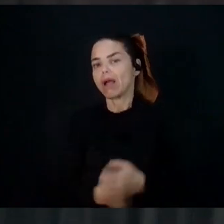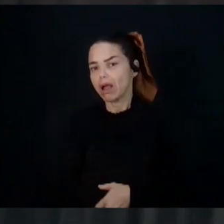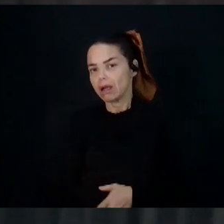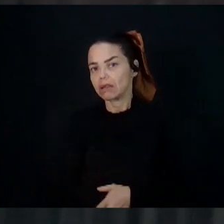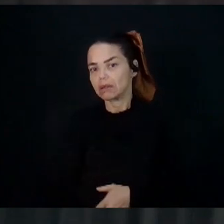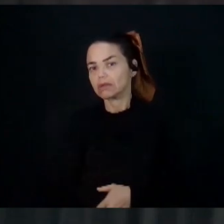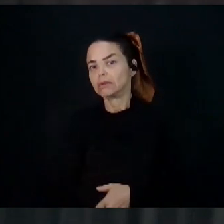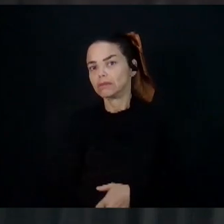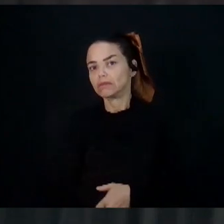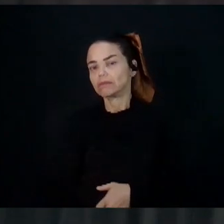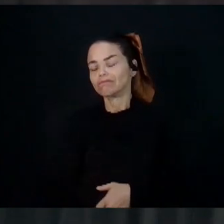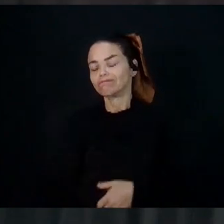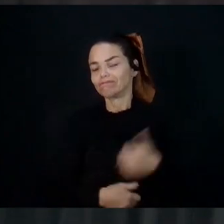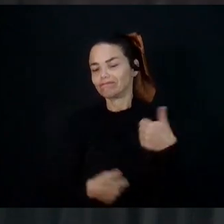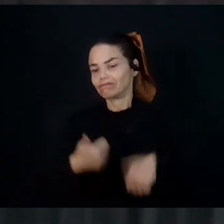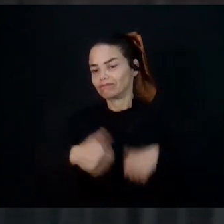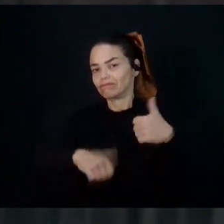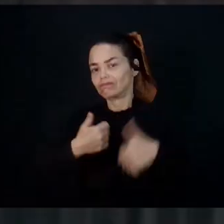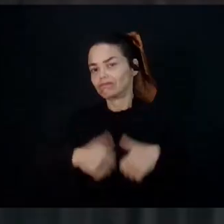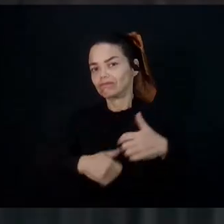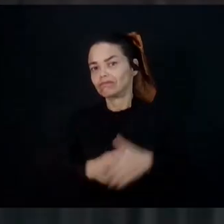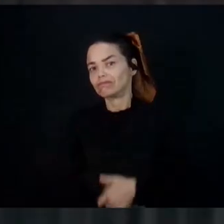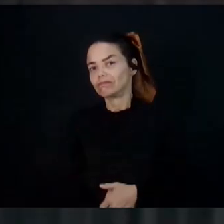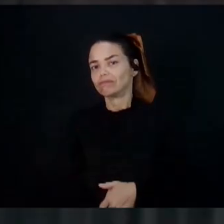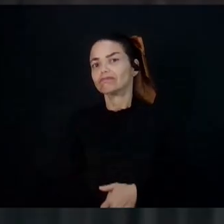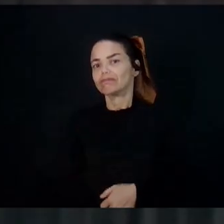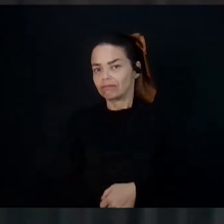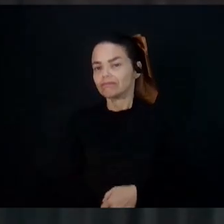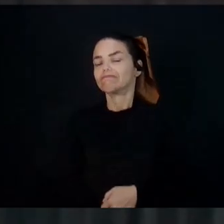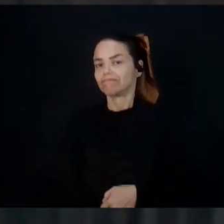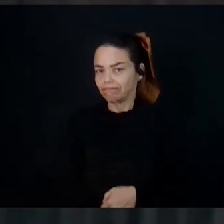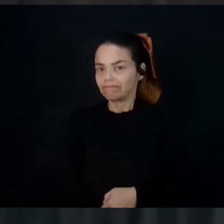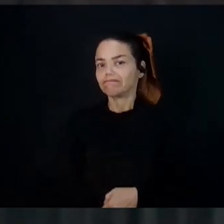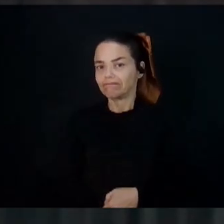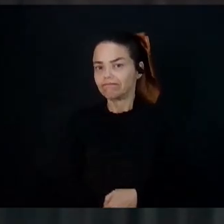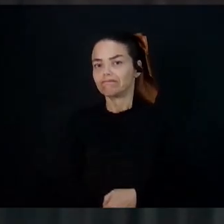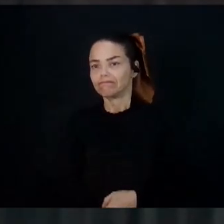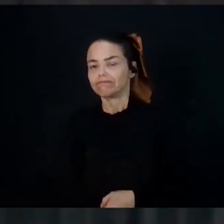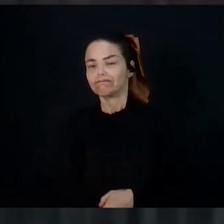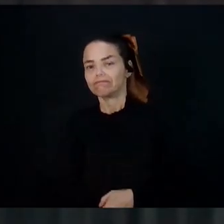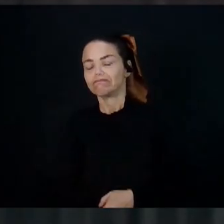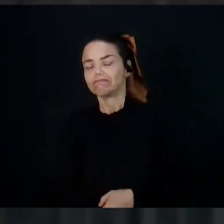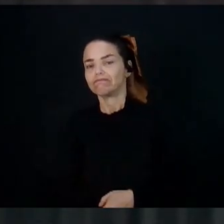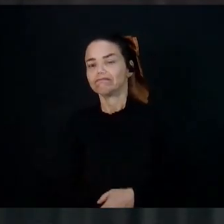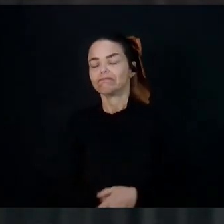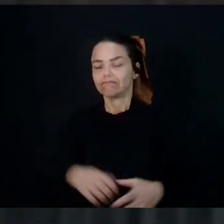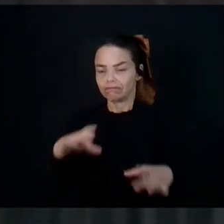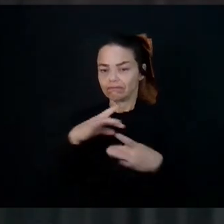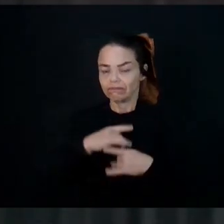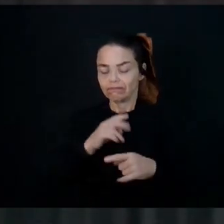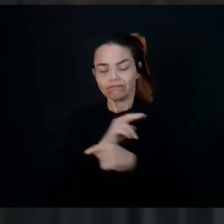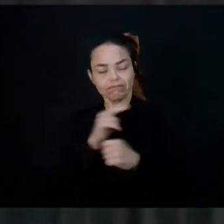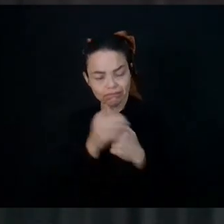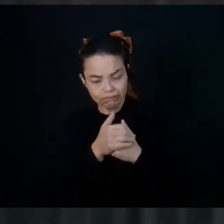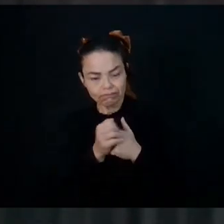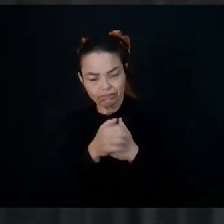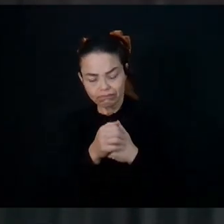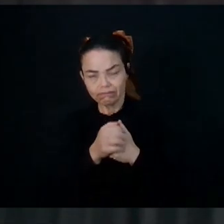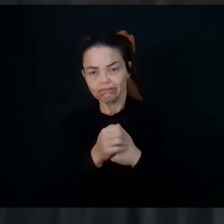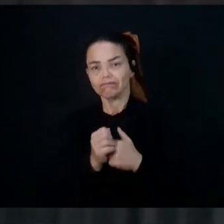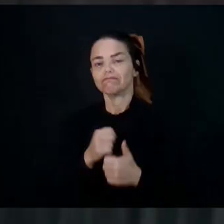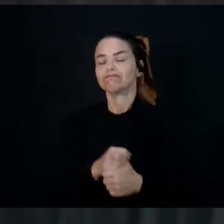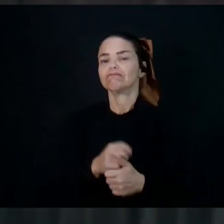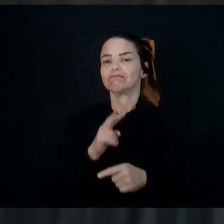deixa eu analisar aqui primeiro. Não, primeiro você vai querer trazer ali para si, deixa eu proteger, deixa eu cuidar, deixa eu exercer o que eu já